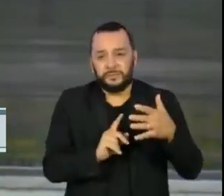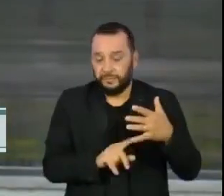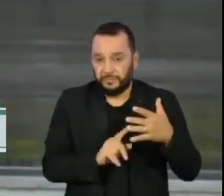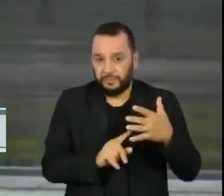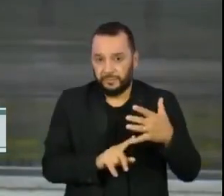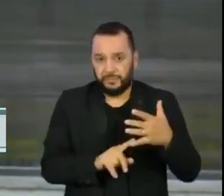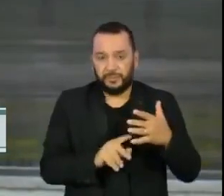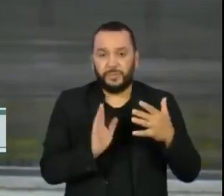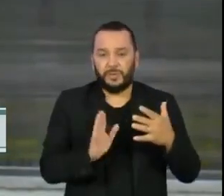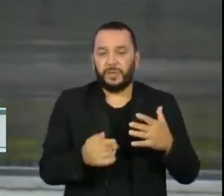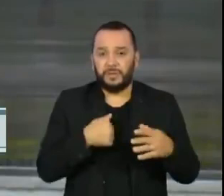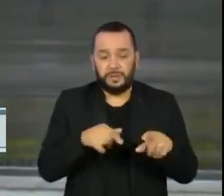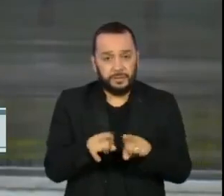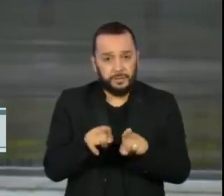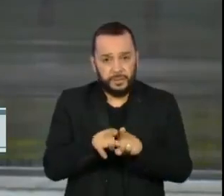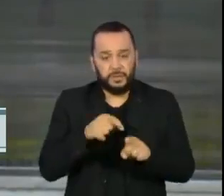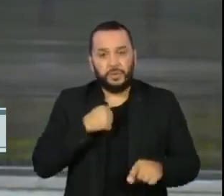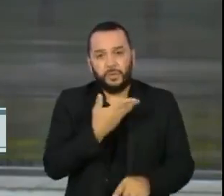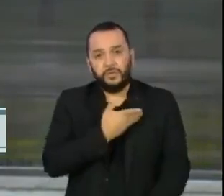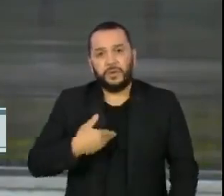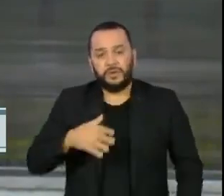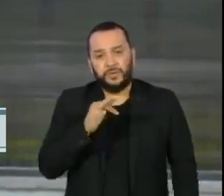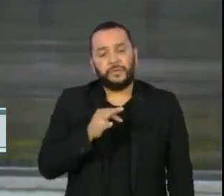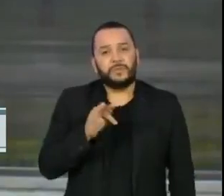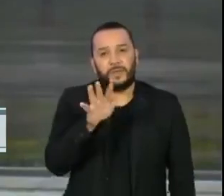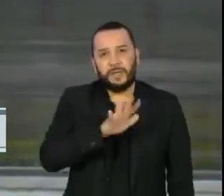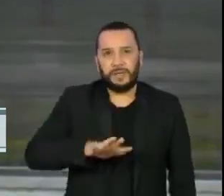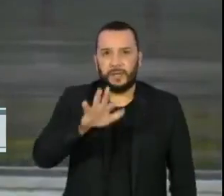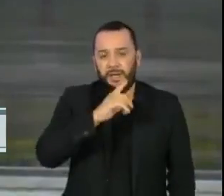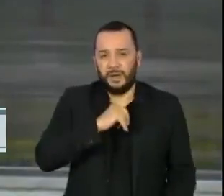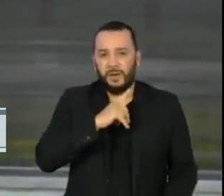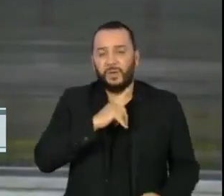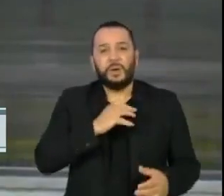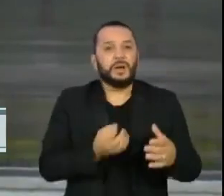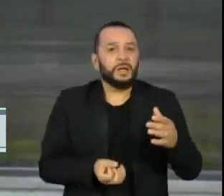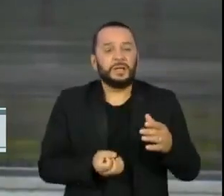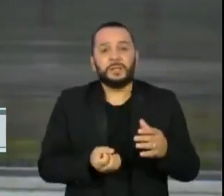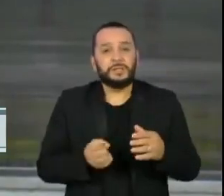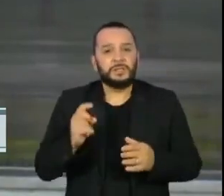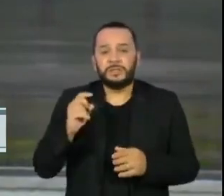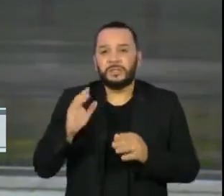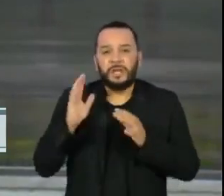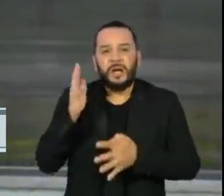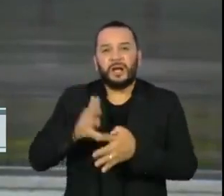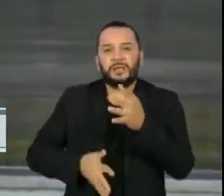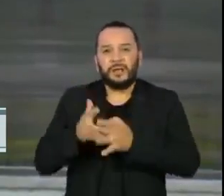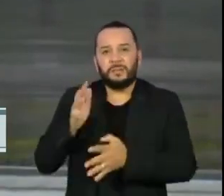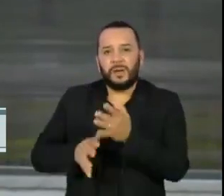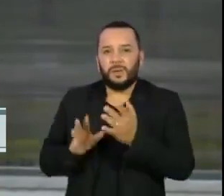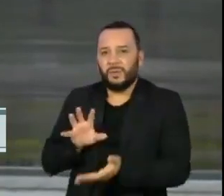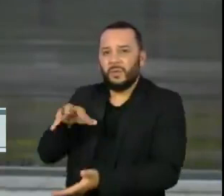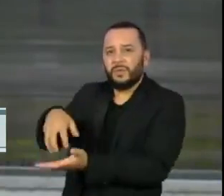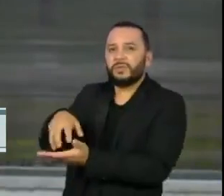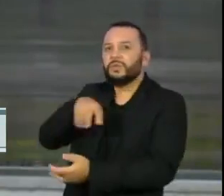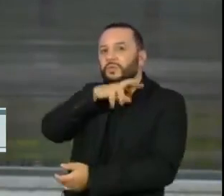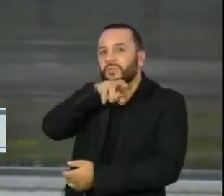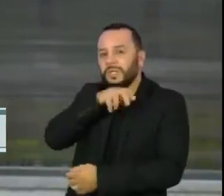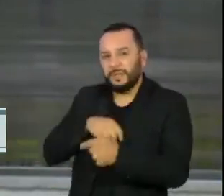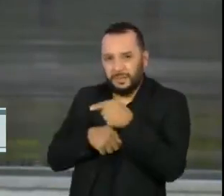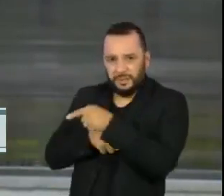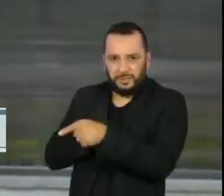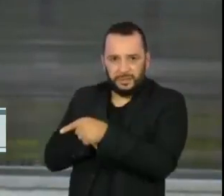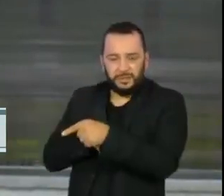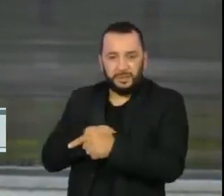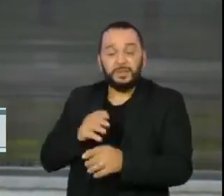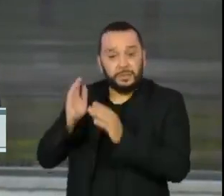medidas que o governo federal criou para dificultar a viabilização da vacina do Butantan, vacina esta que já estava